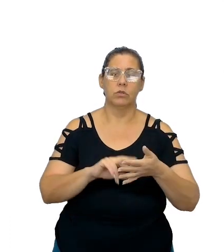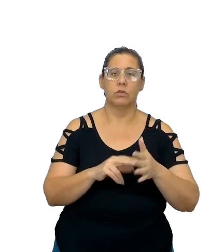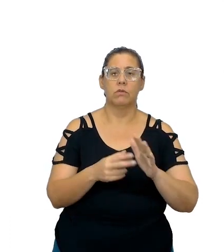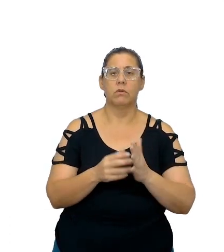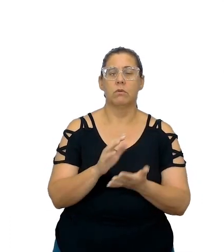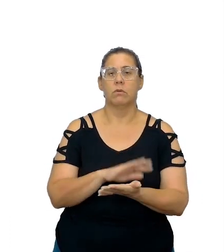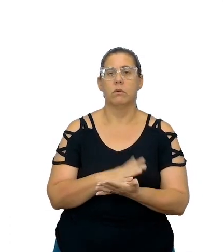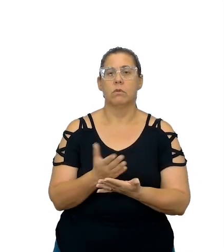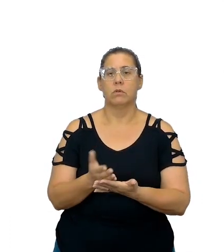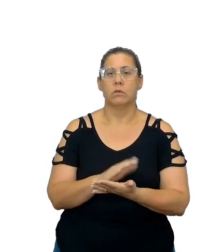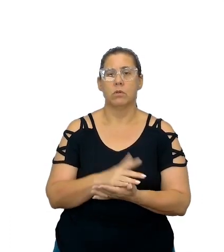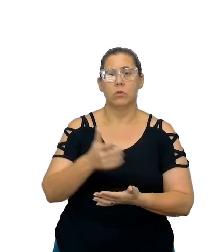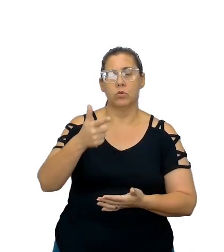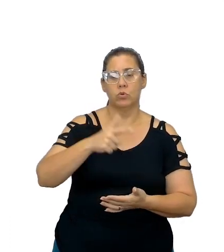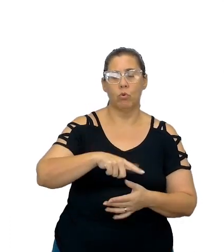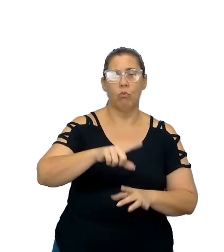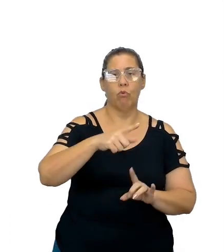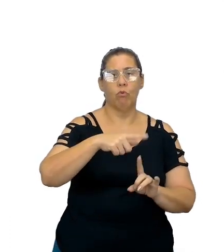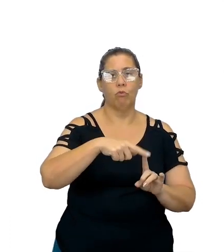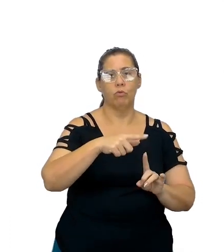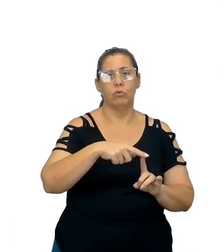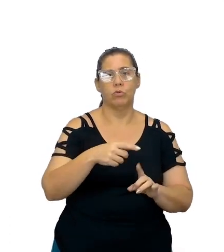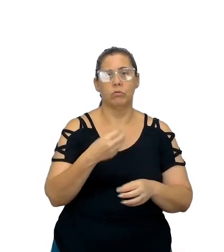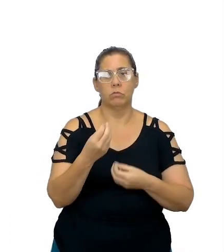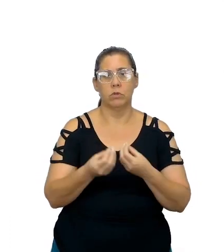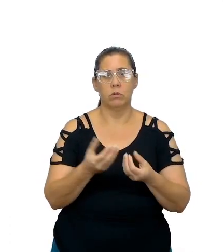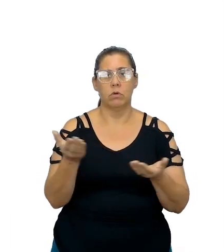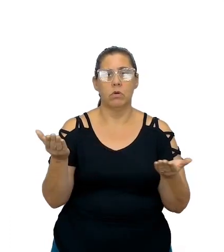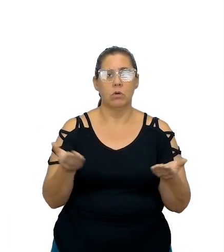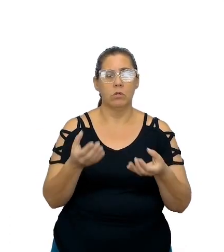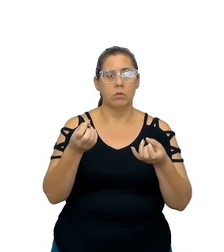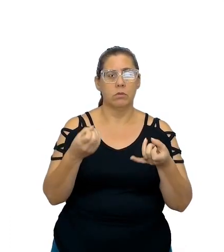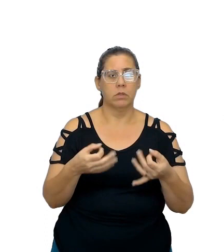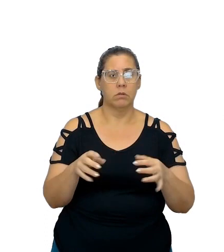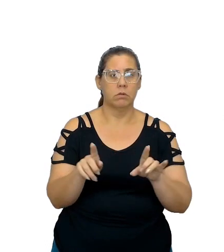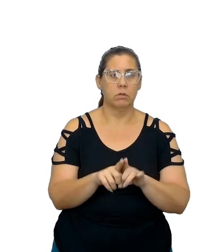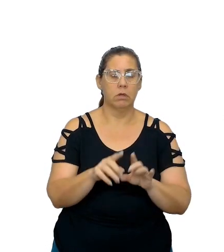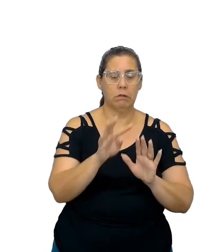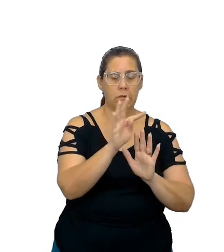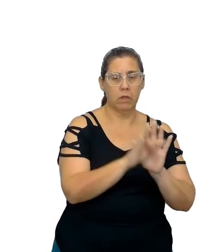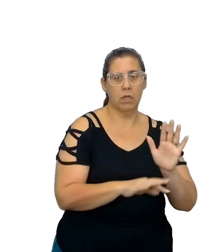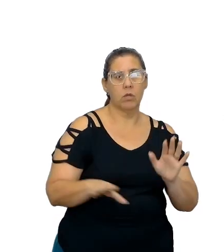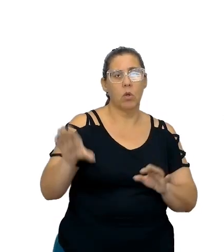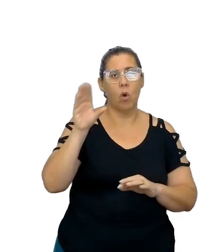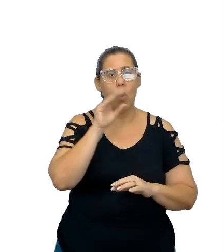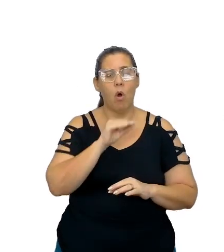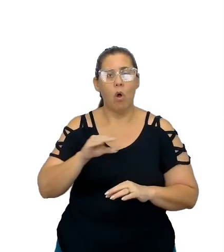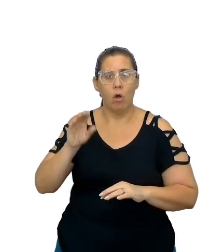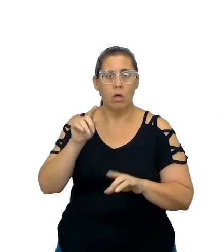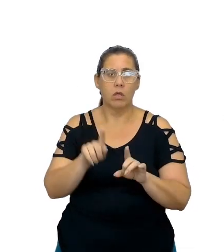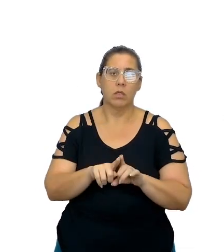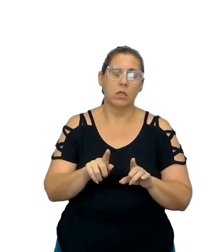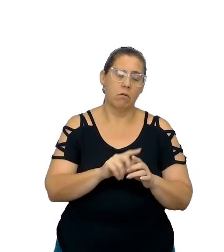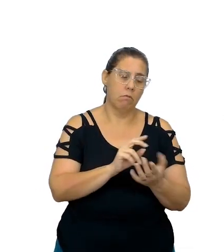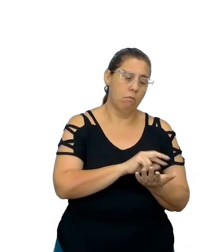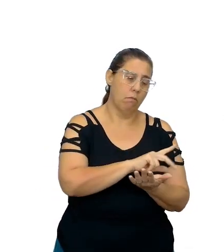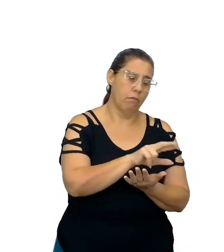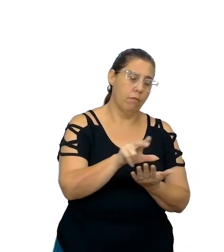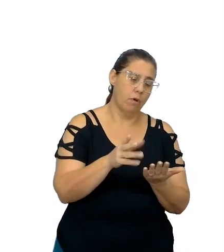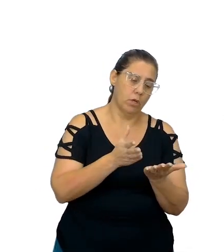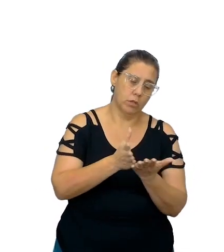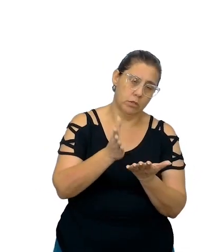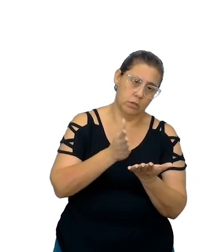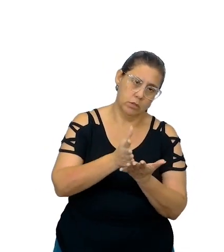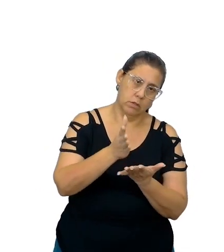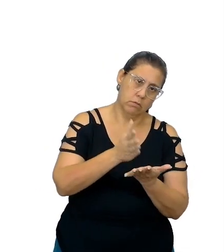híbridos de novo tipo, de tal modo que hoje falamos também em textos orais e textos multissemióticos, como